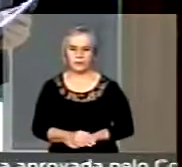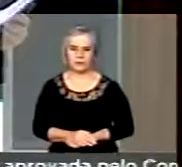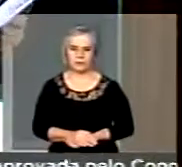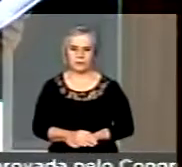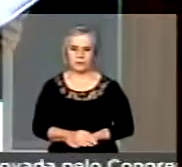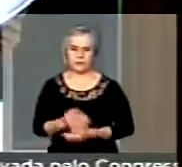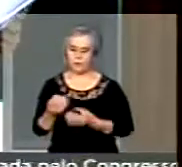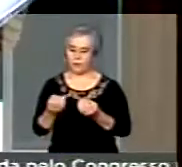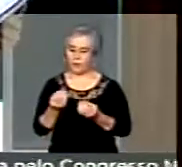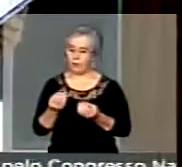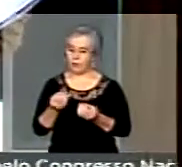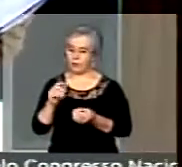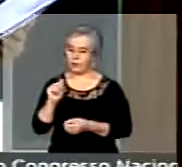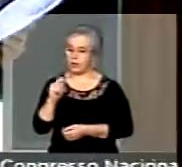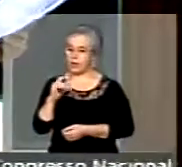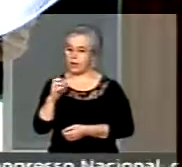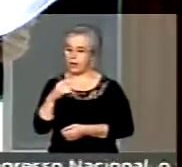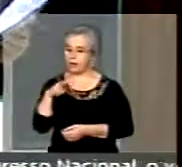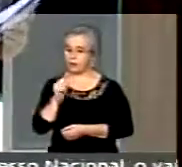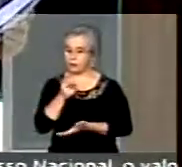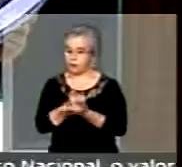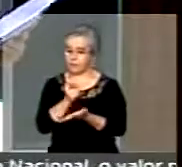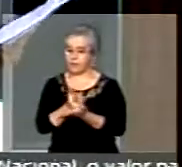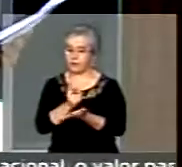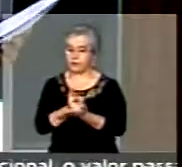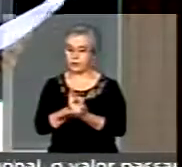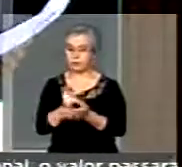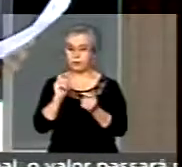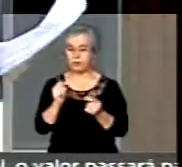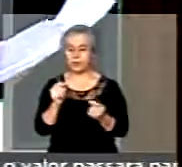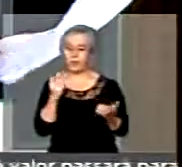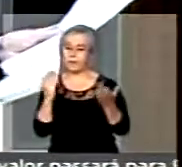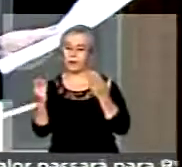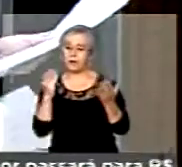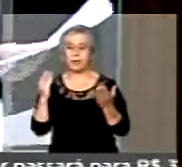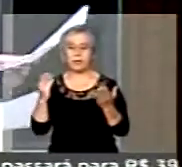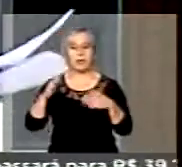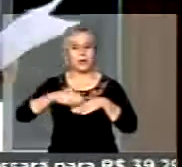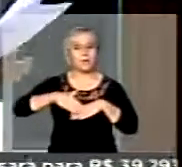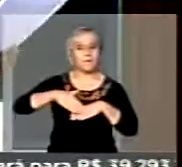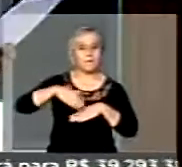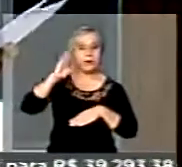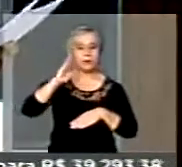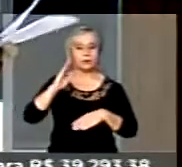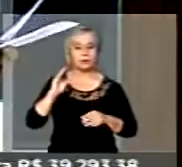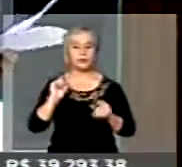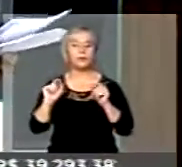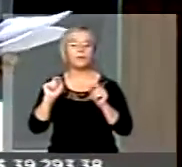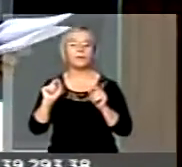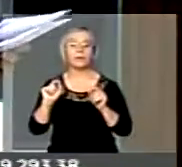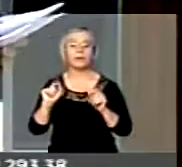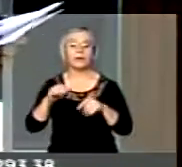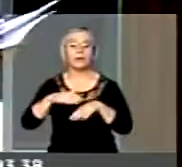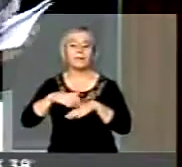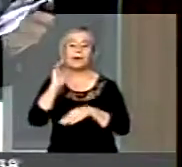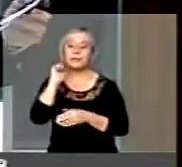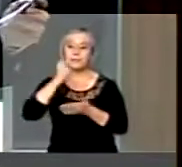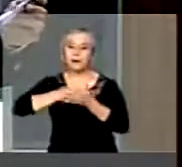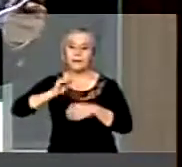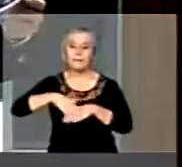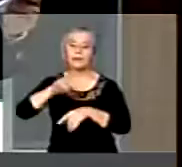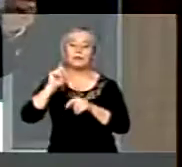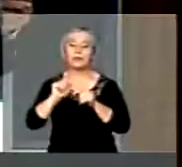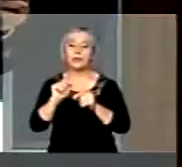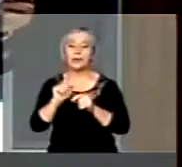E como a alíquota é fixa, seu peso é proporcionalmente maior sobre os mais pobres, o que,